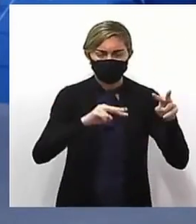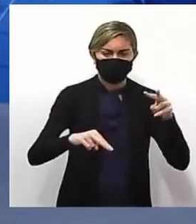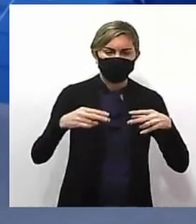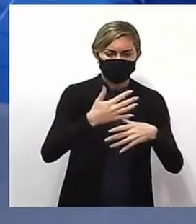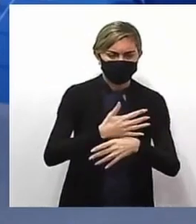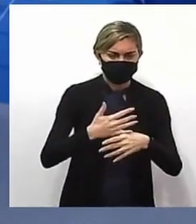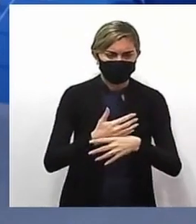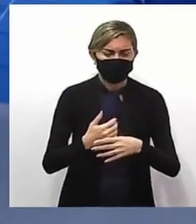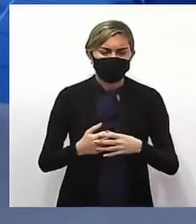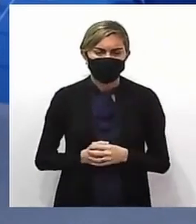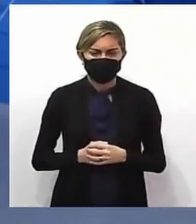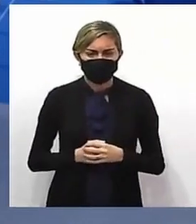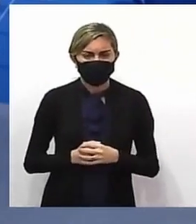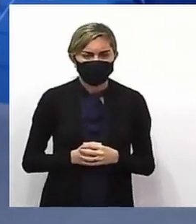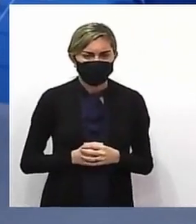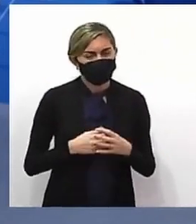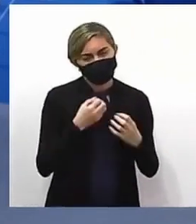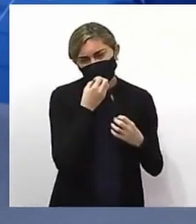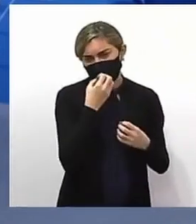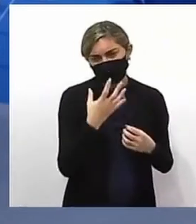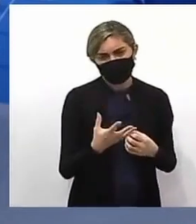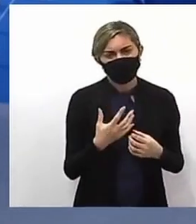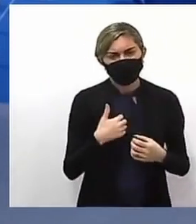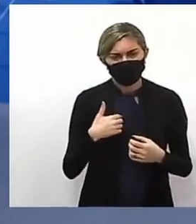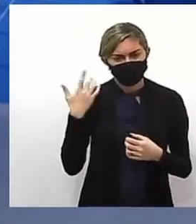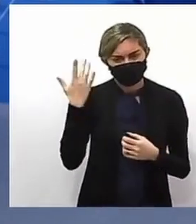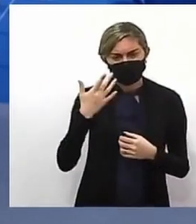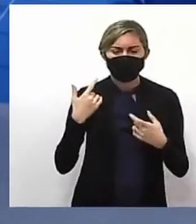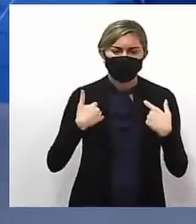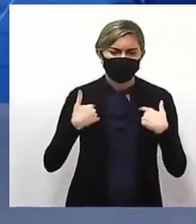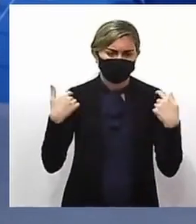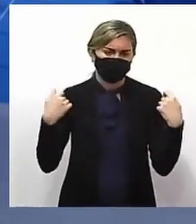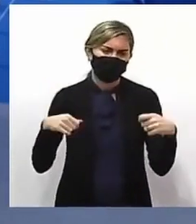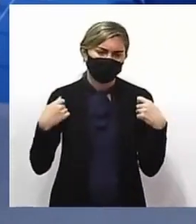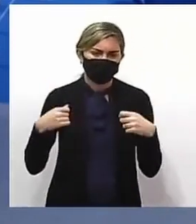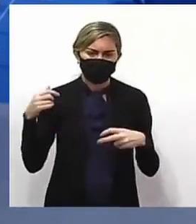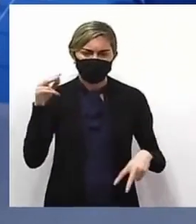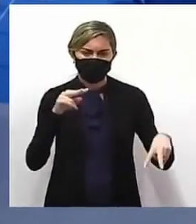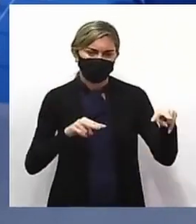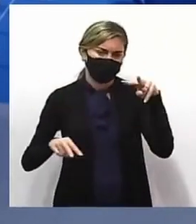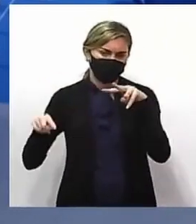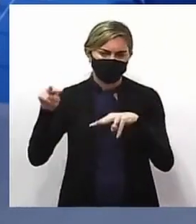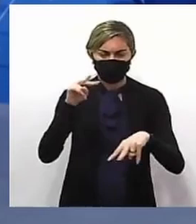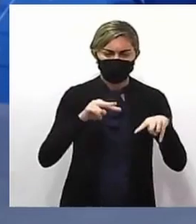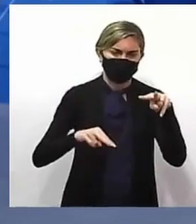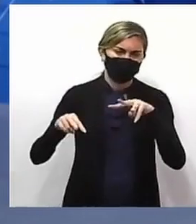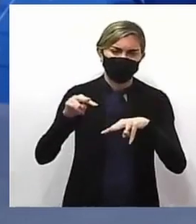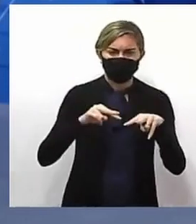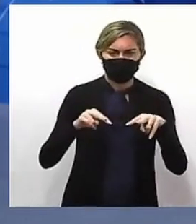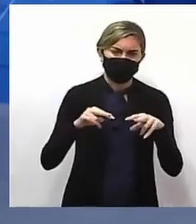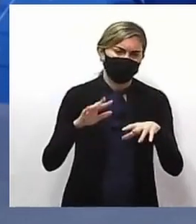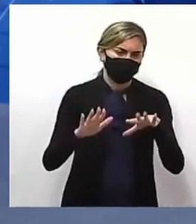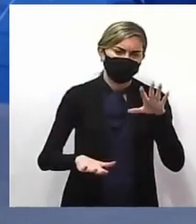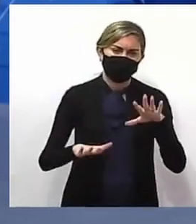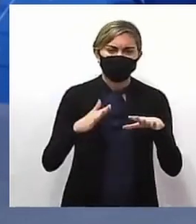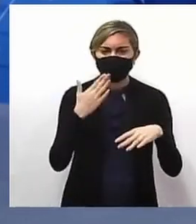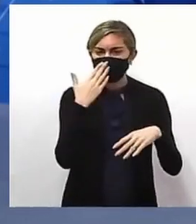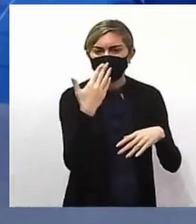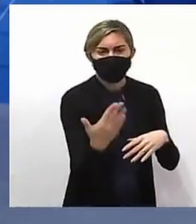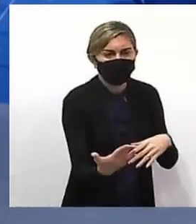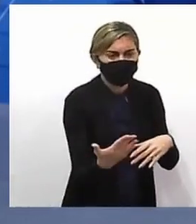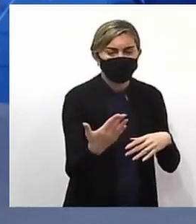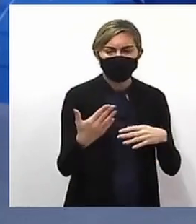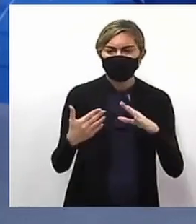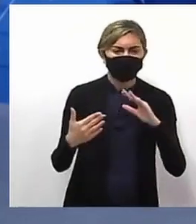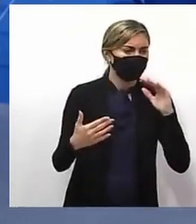cidade. Bom, eu acho que a gente precisa olhar, independente de que lado a gente esteja, a gente